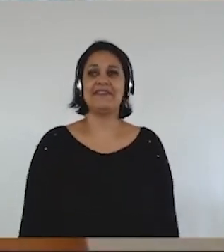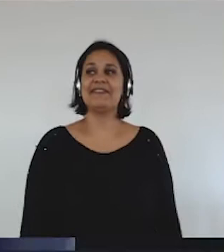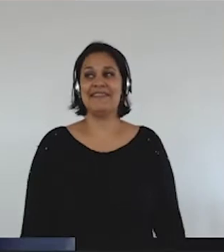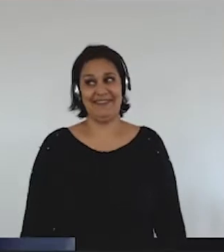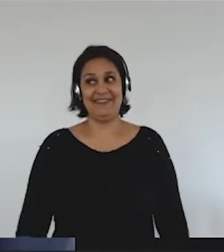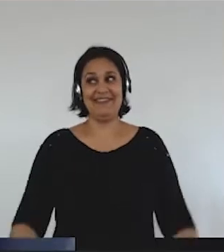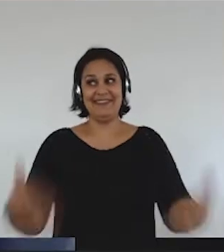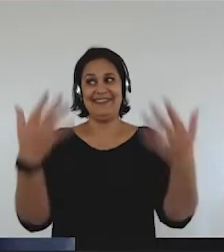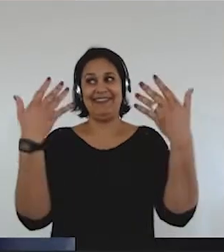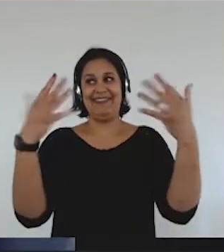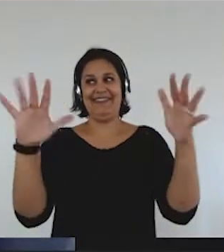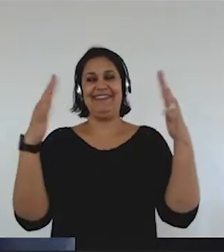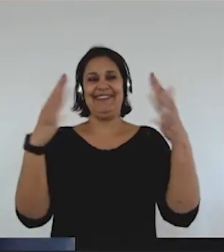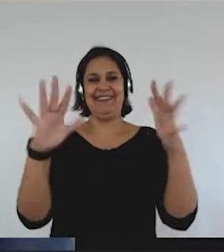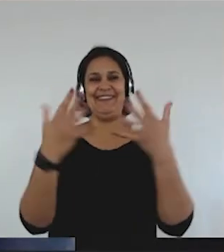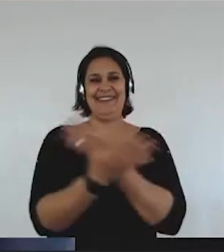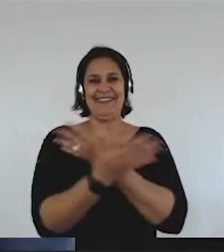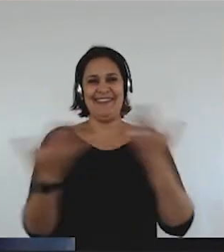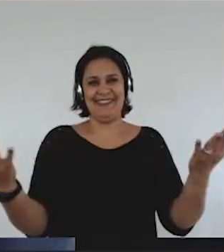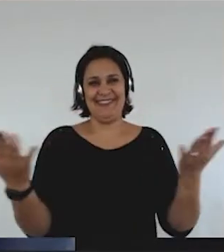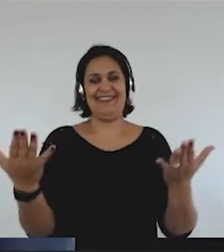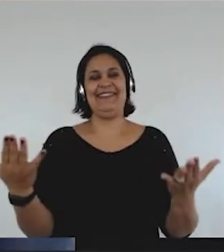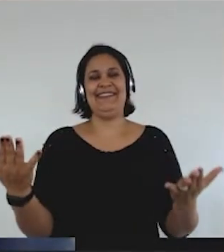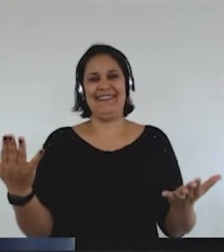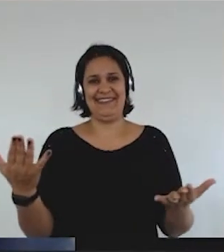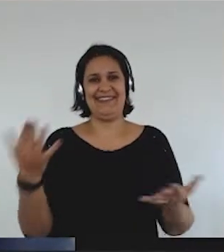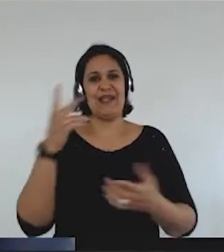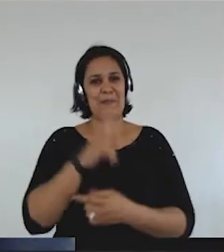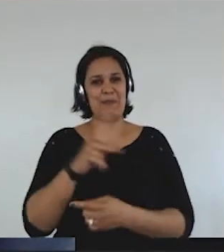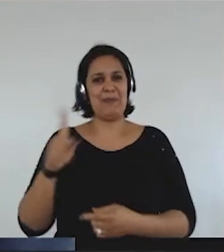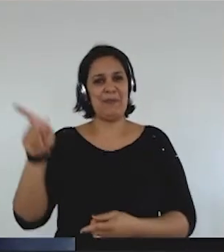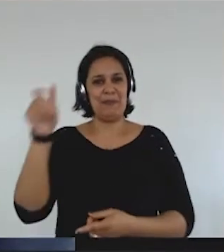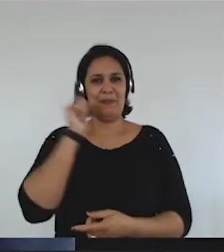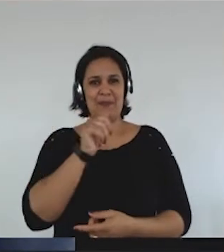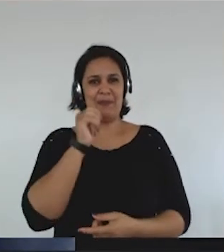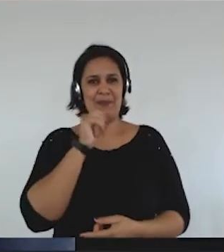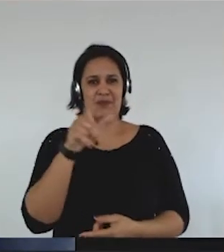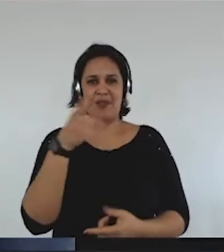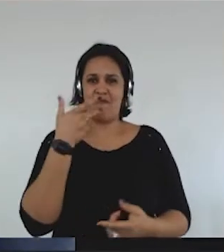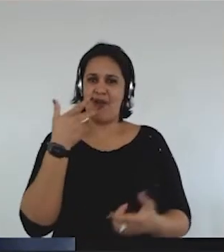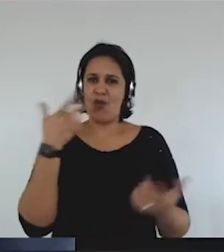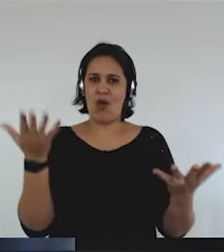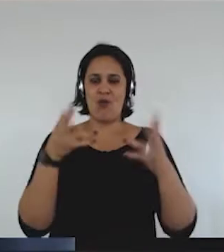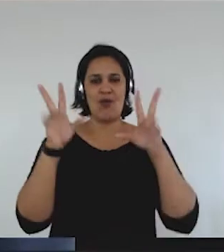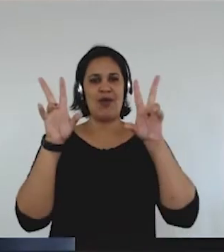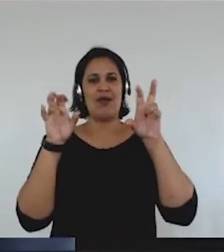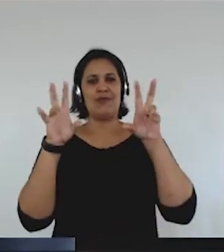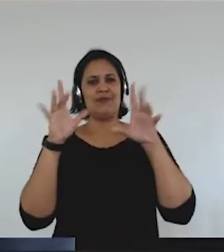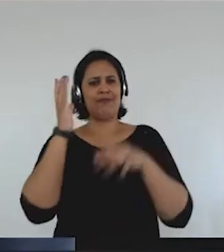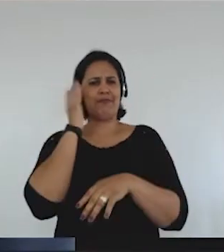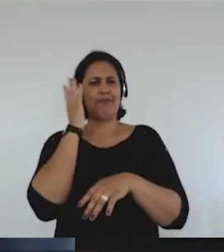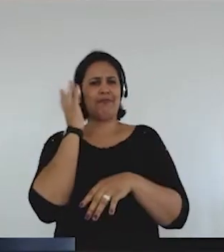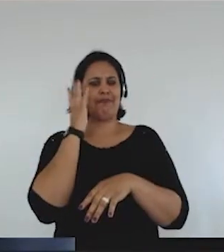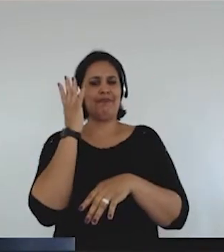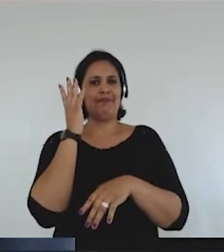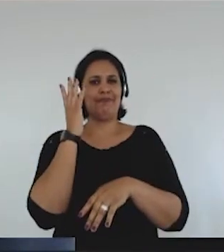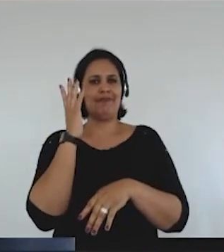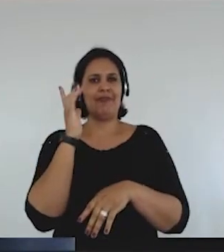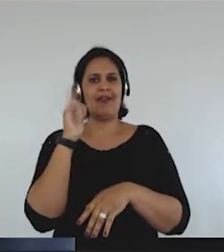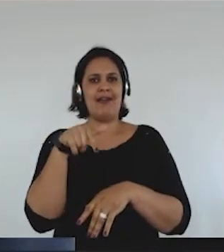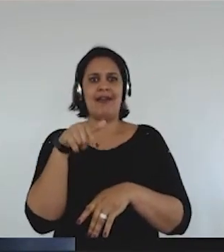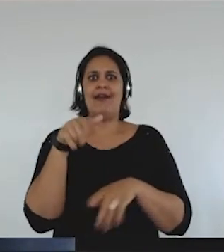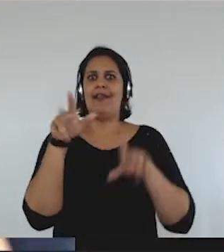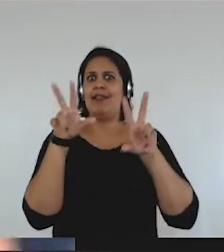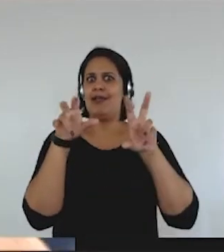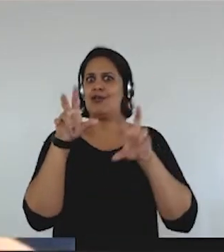Parabéns à professora Alessandra por tratar de forma tão fácil um tema tão árido, tão